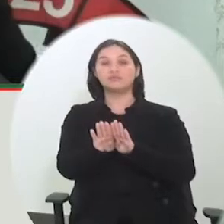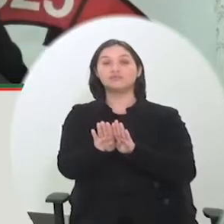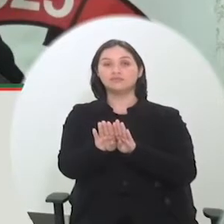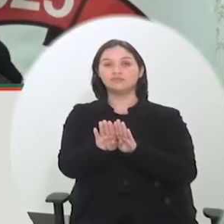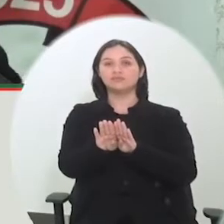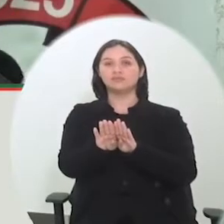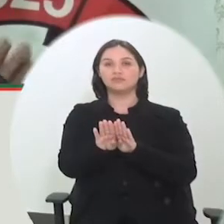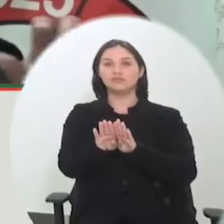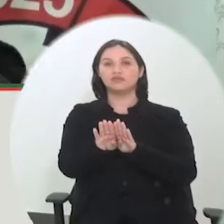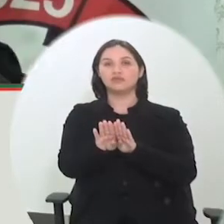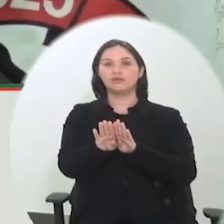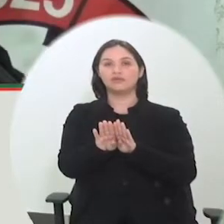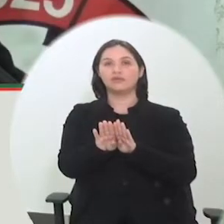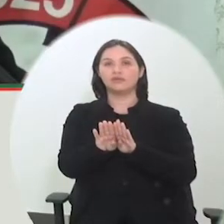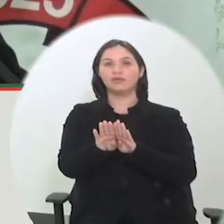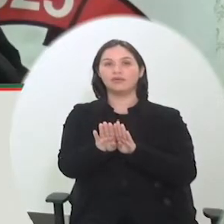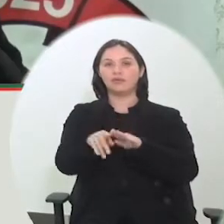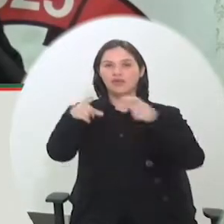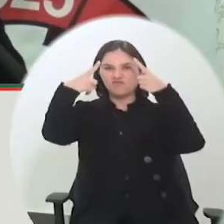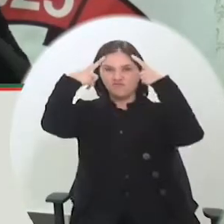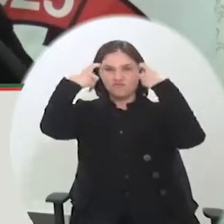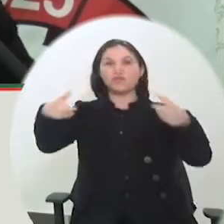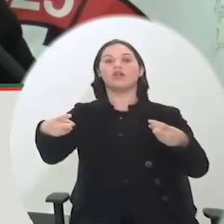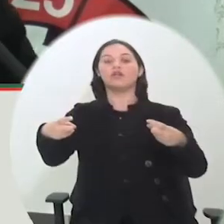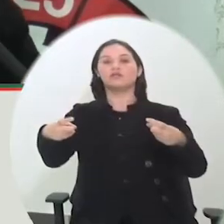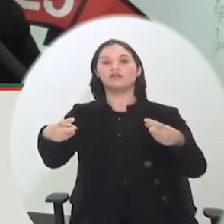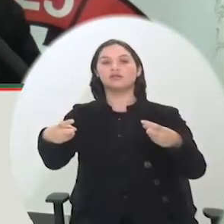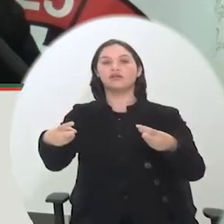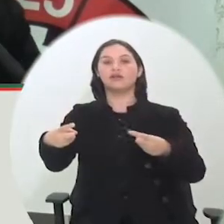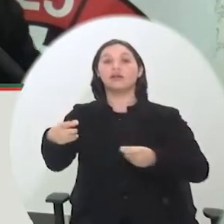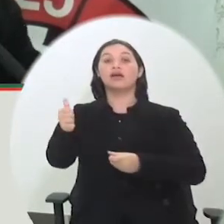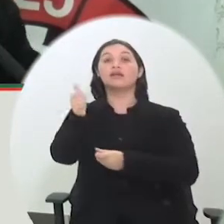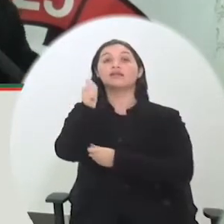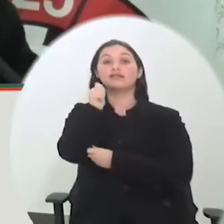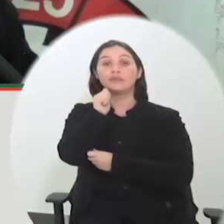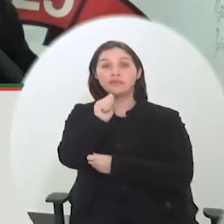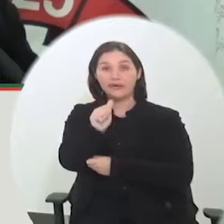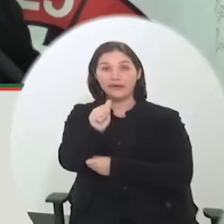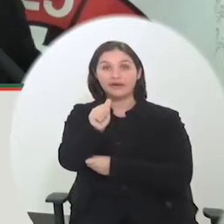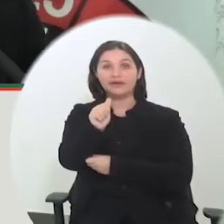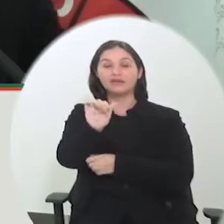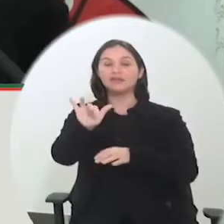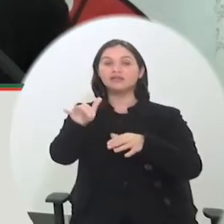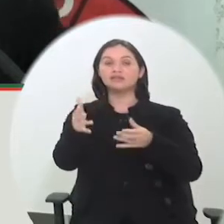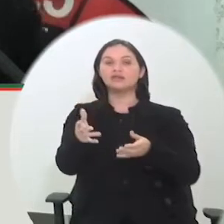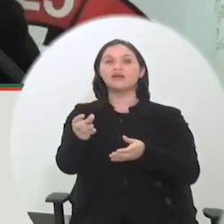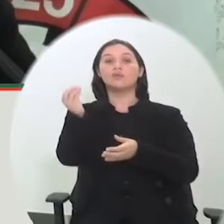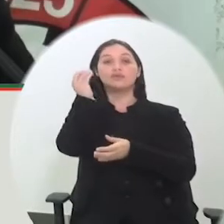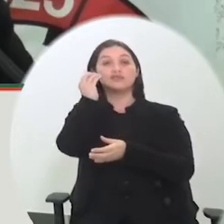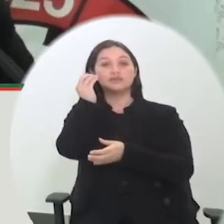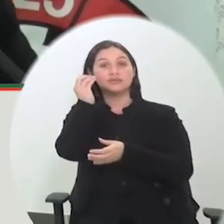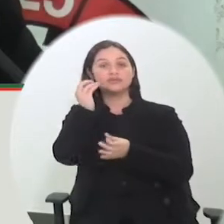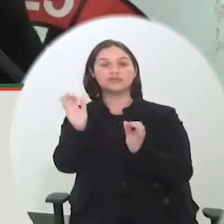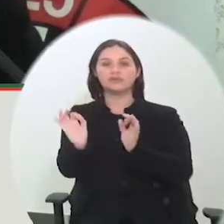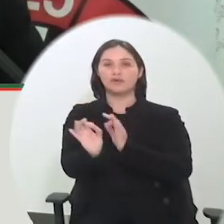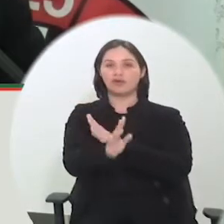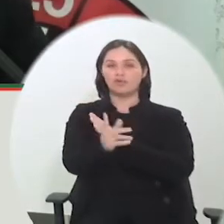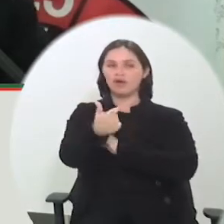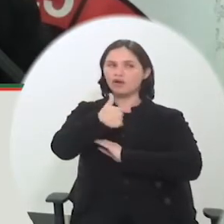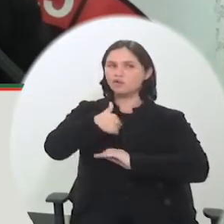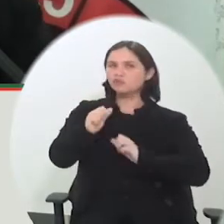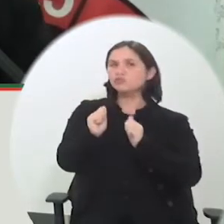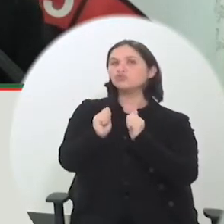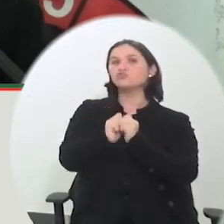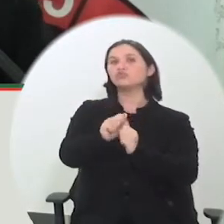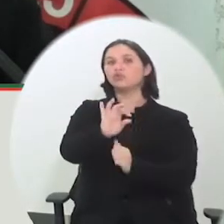mulher, que eu acho que é muito importante também. Em relação a isso, a gente vem sempre acompanhando algumas ações da